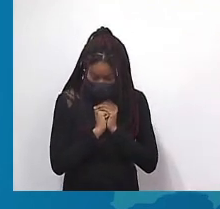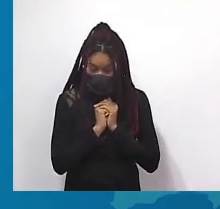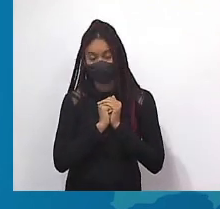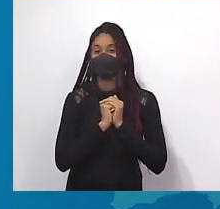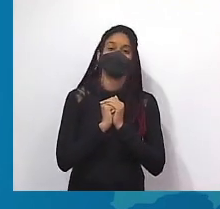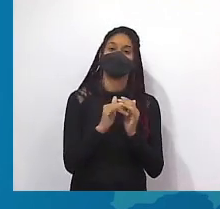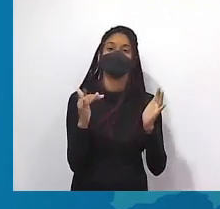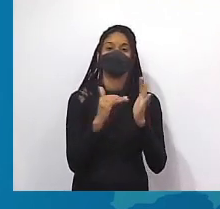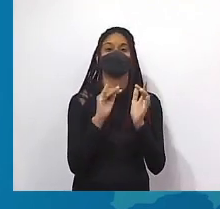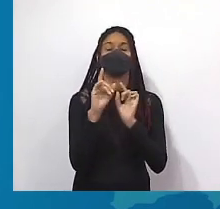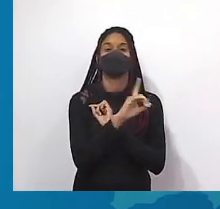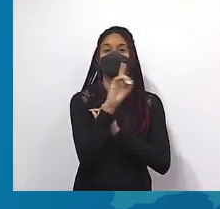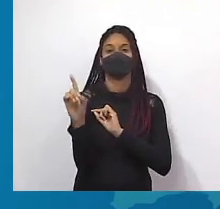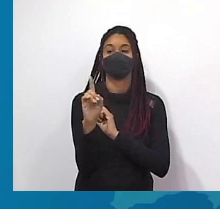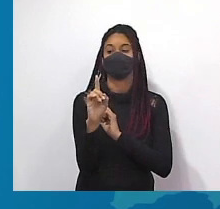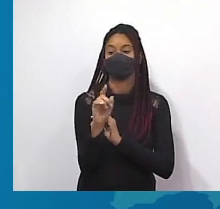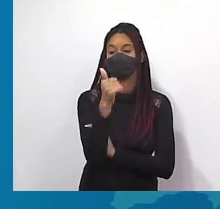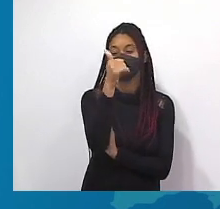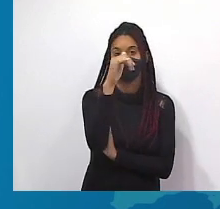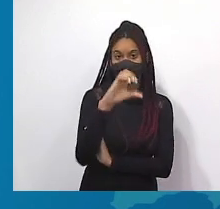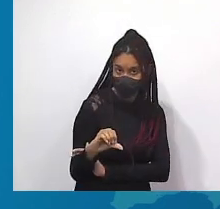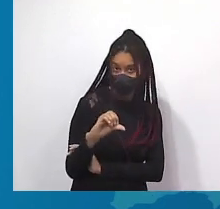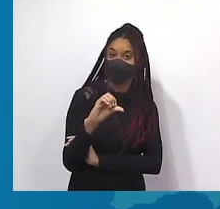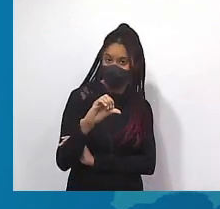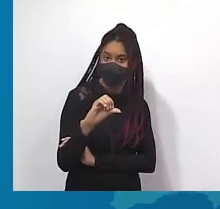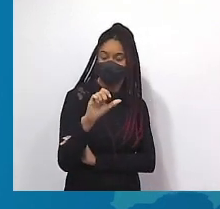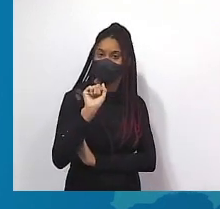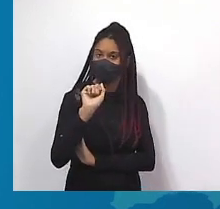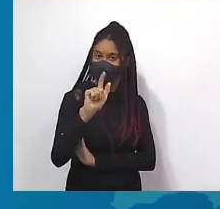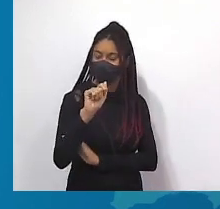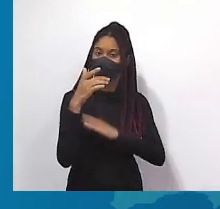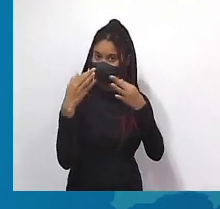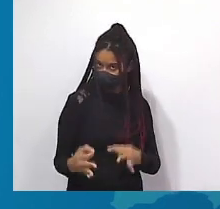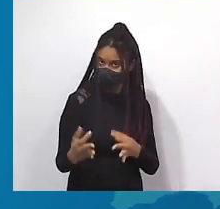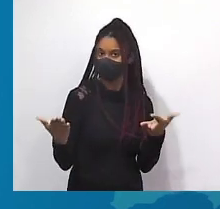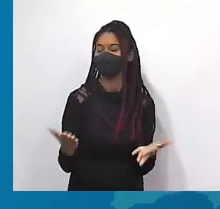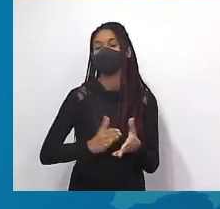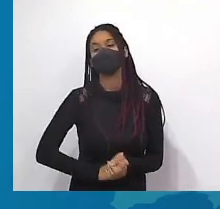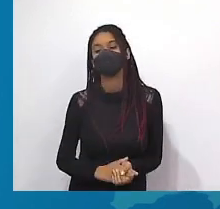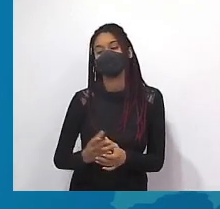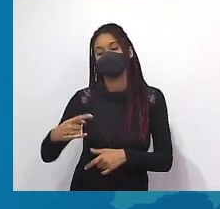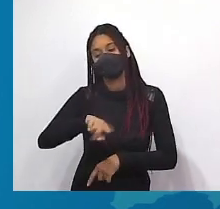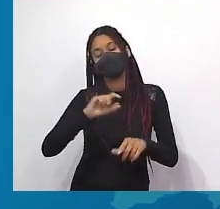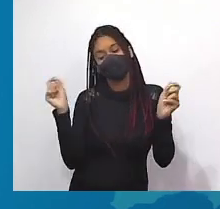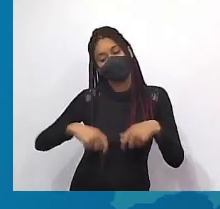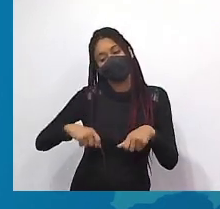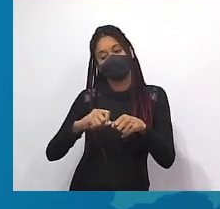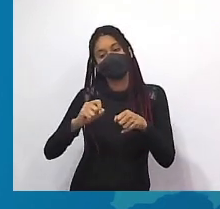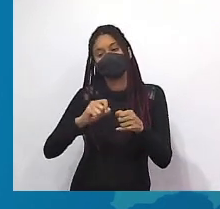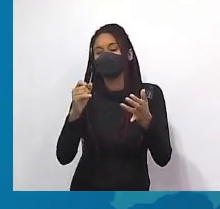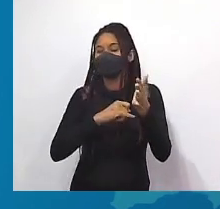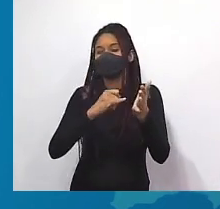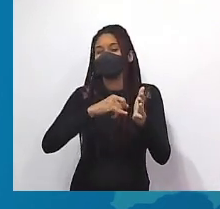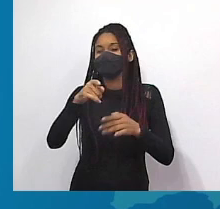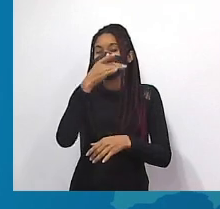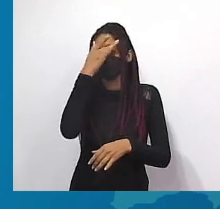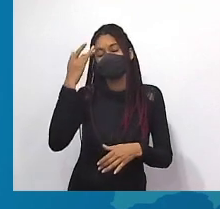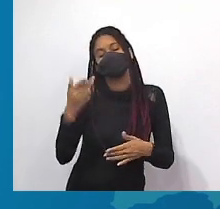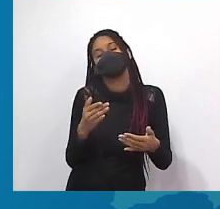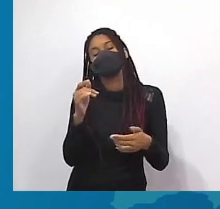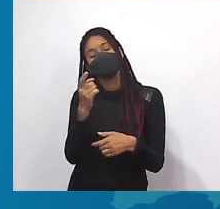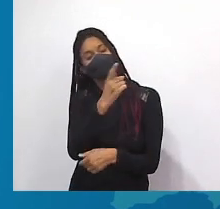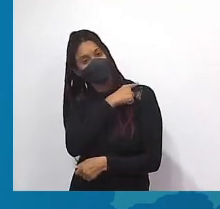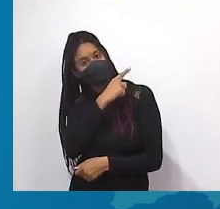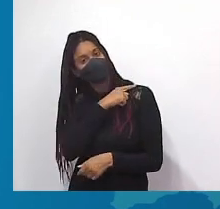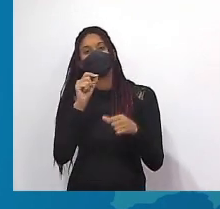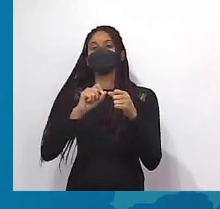o dia 19 de agosto, né? E você pode fazer essa inscrição, você que é do primeiro ano, né, para fazer